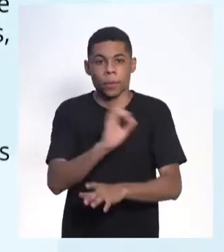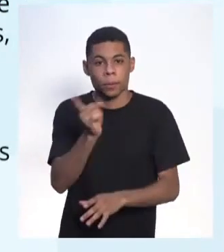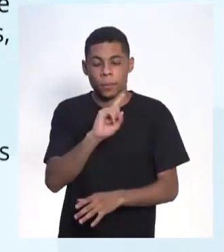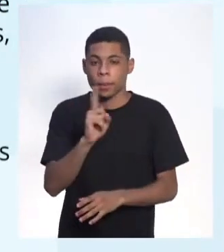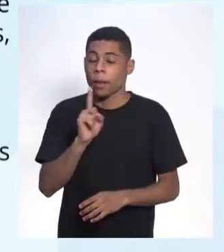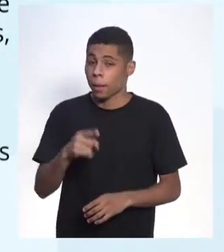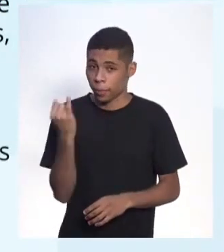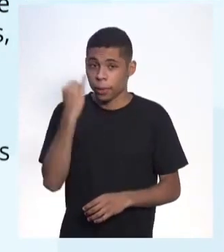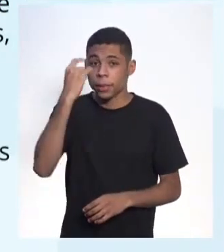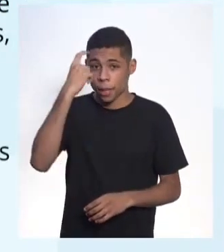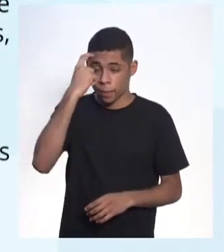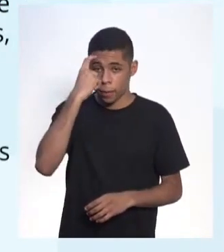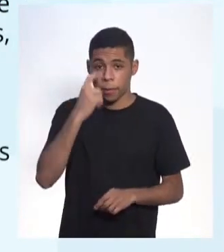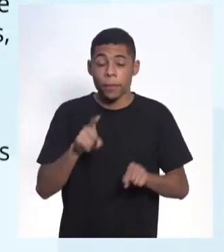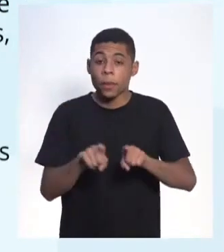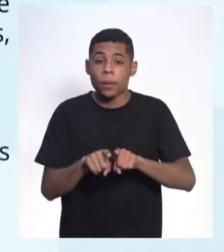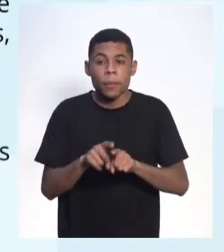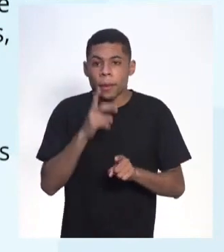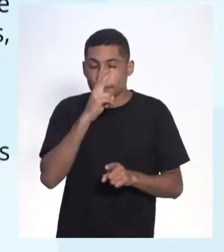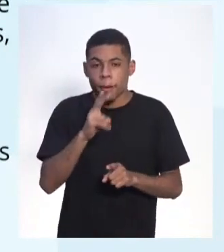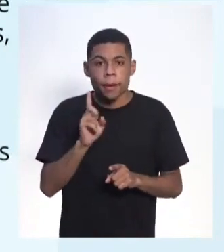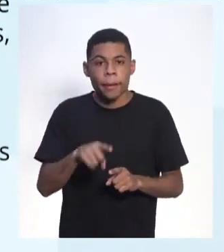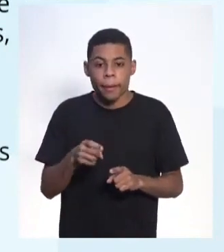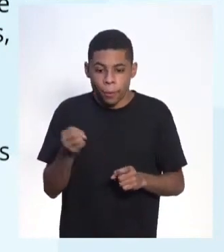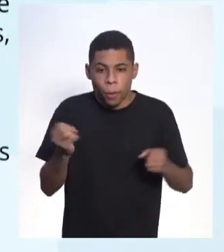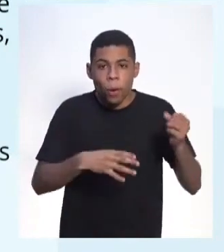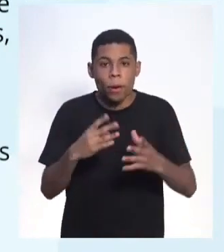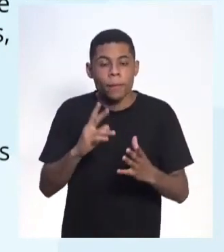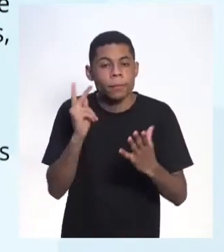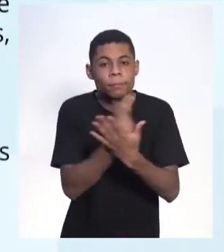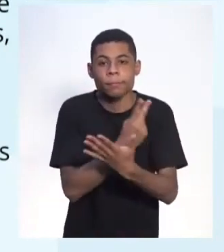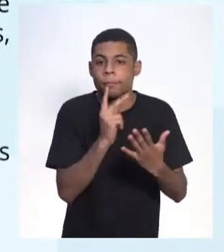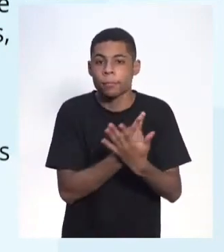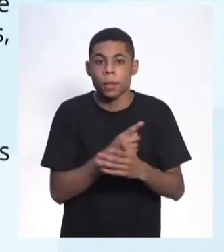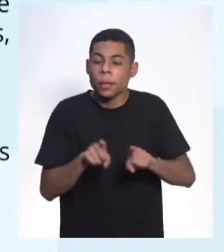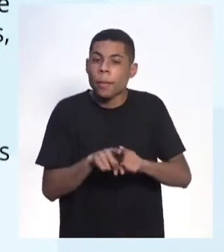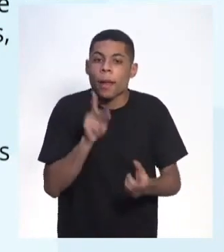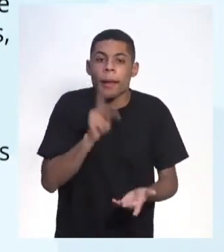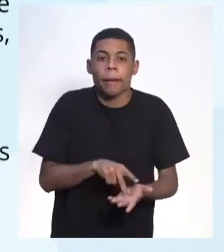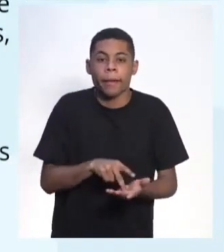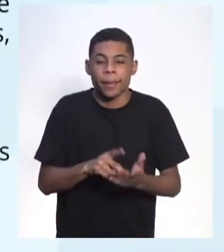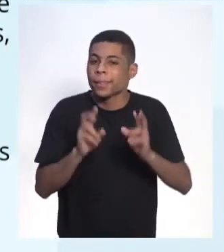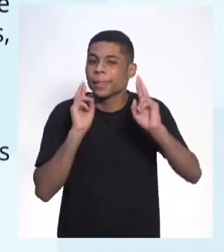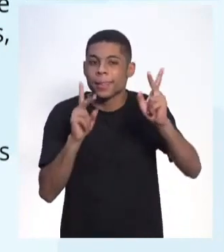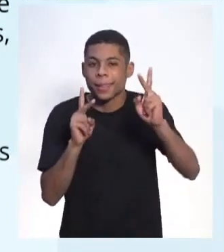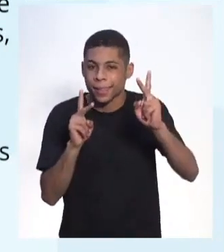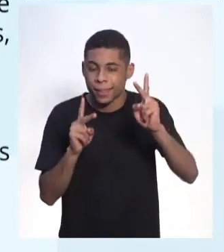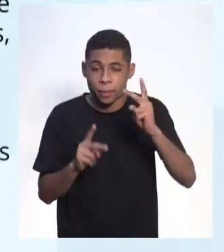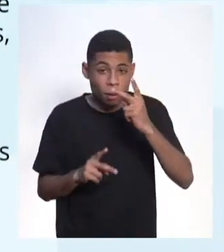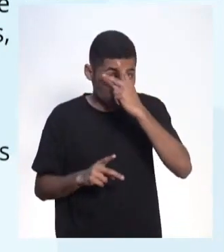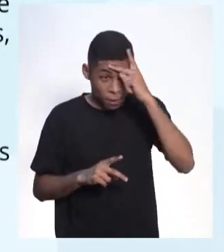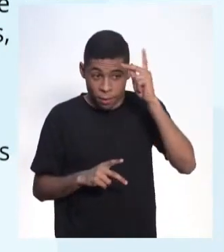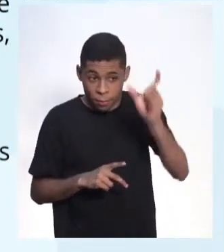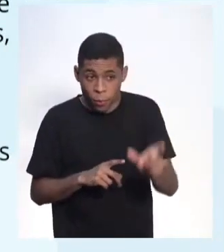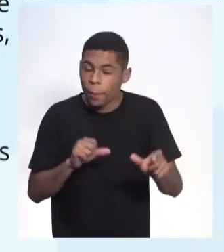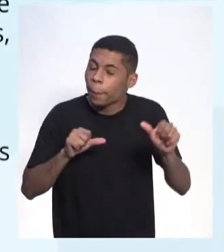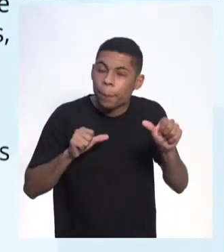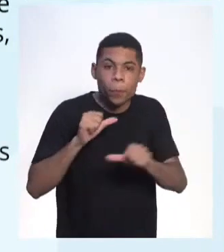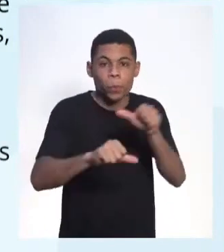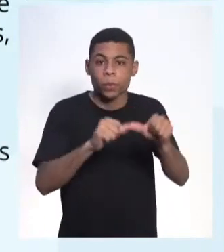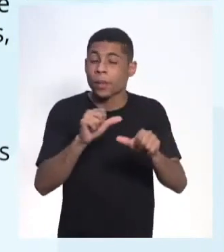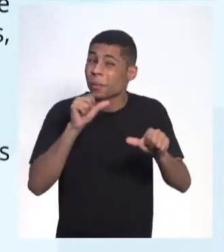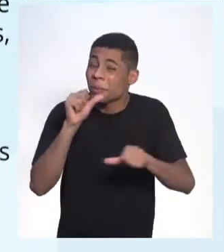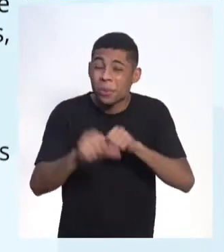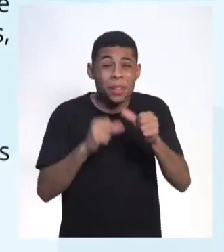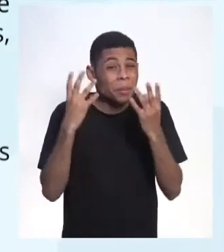importante. E está sempre sendo exposto às novas situações e às novas realidades. Então, as pessoas mudam, e mudam muito ao